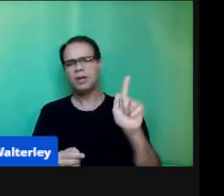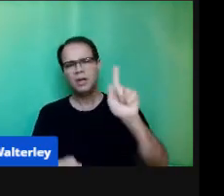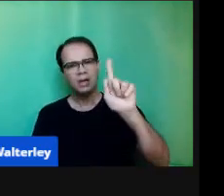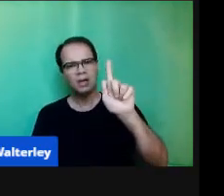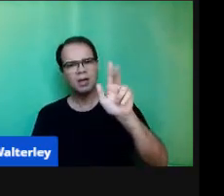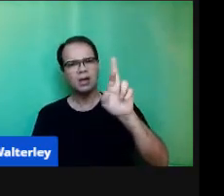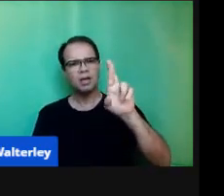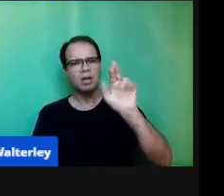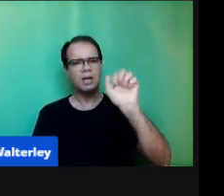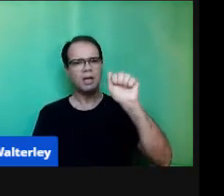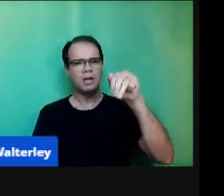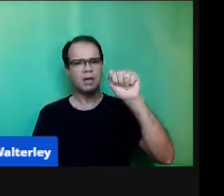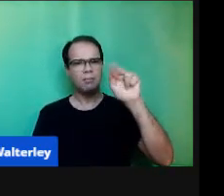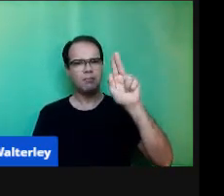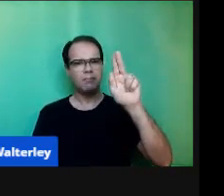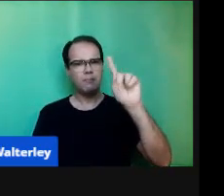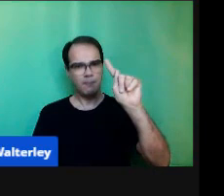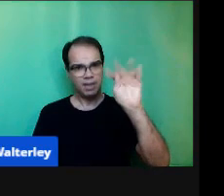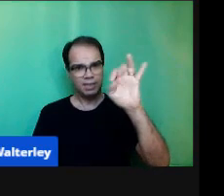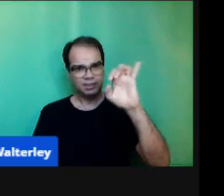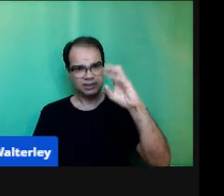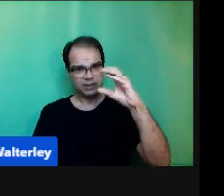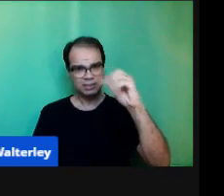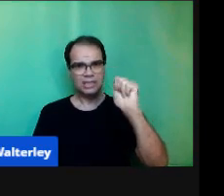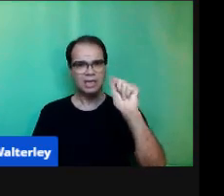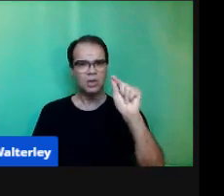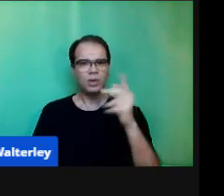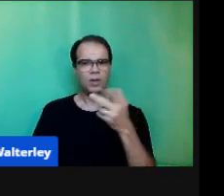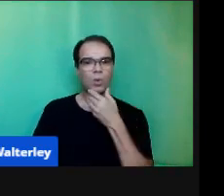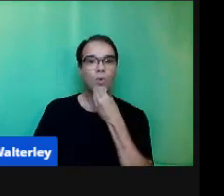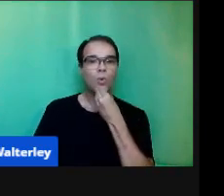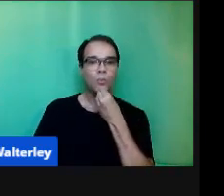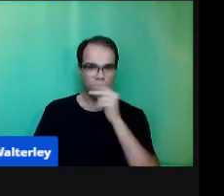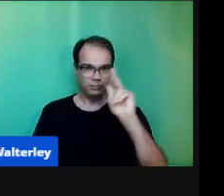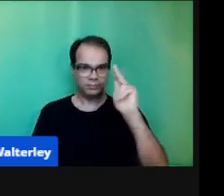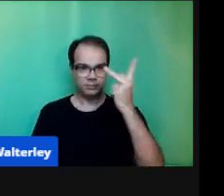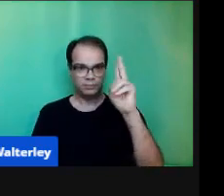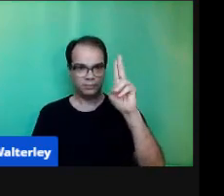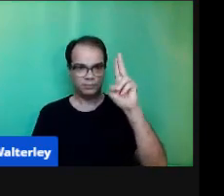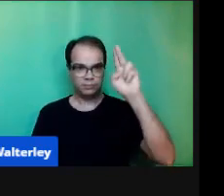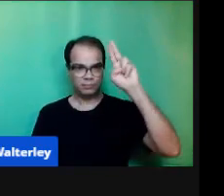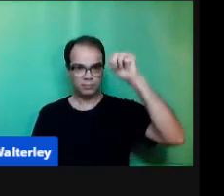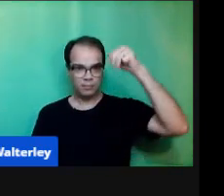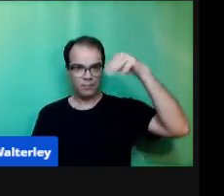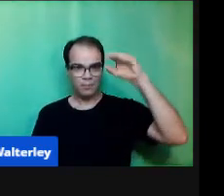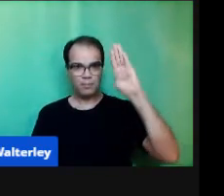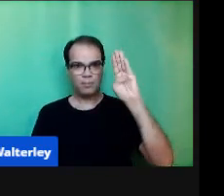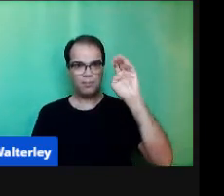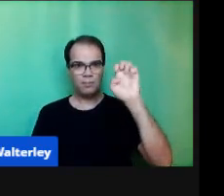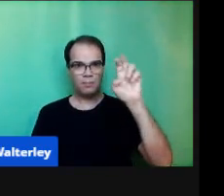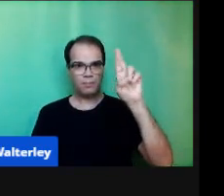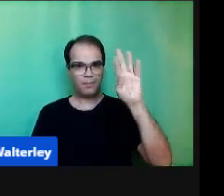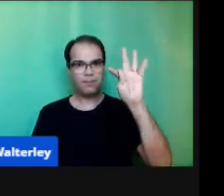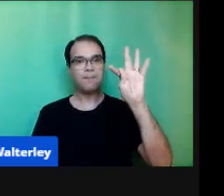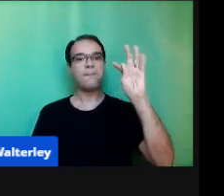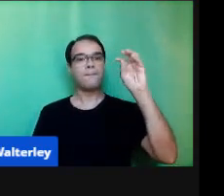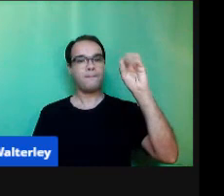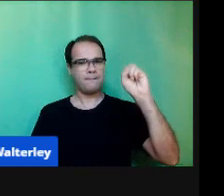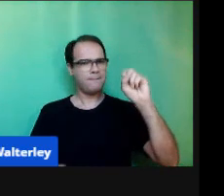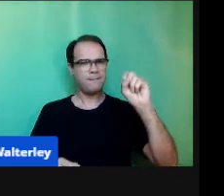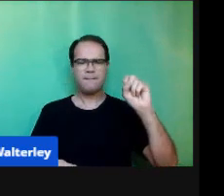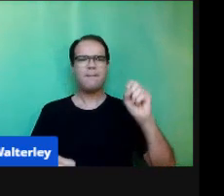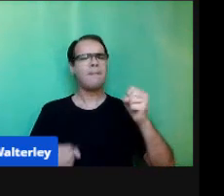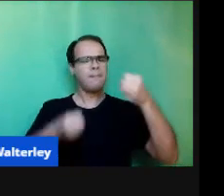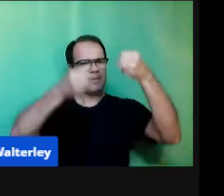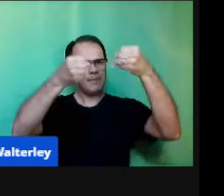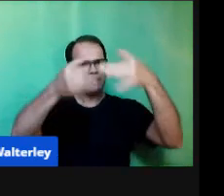já nasceria com ela. Então, Humberto Mauro, ele tem uma frase que ele exemplifica bem. O Humberto